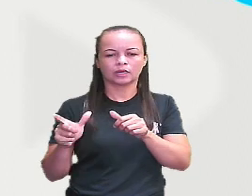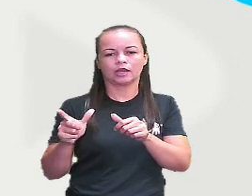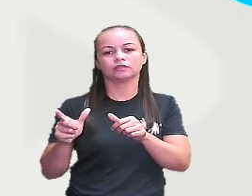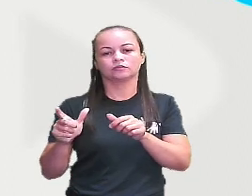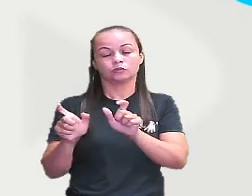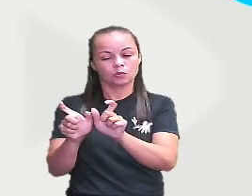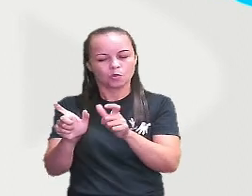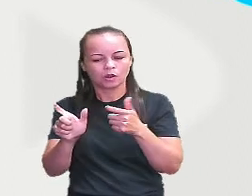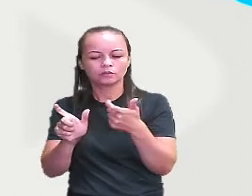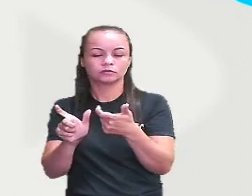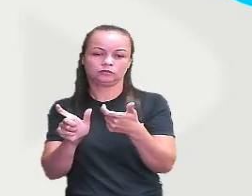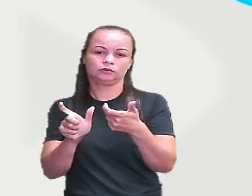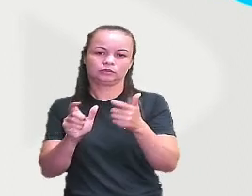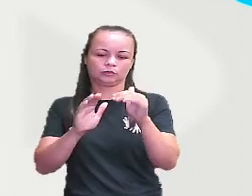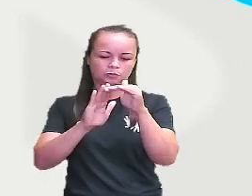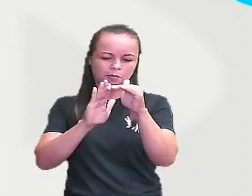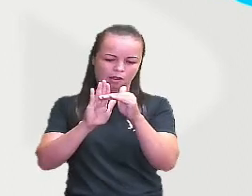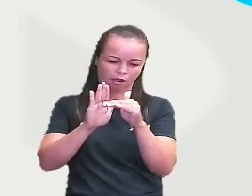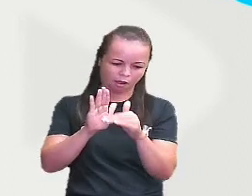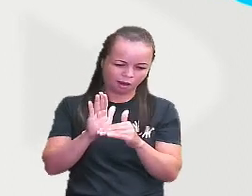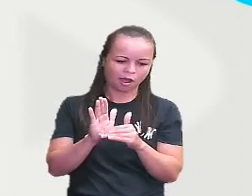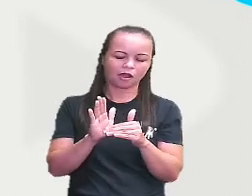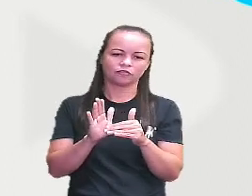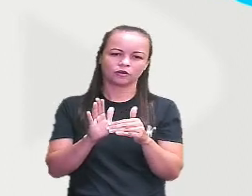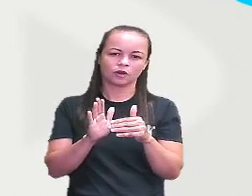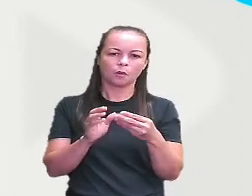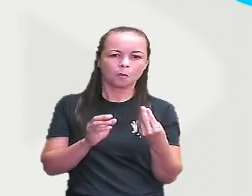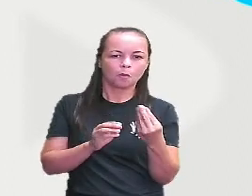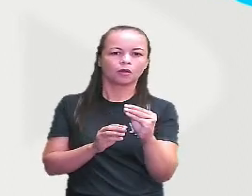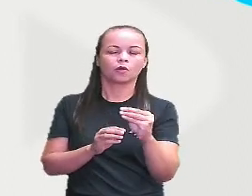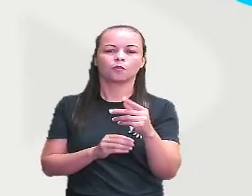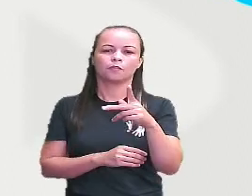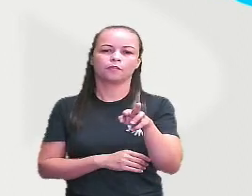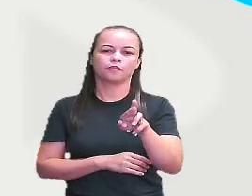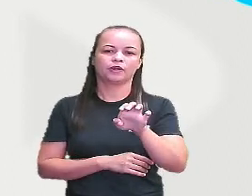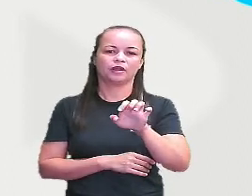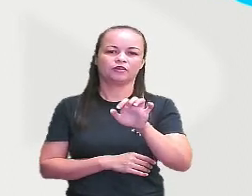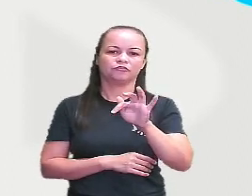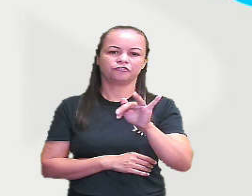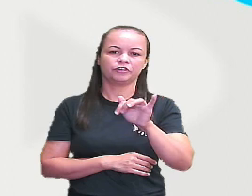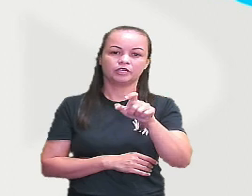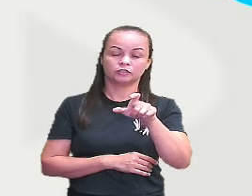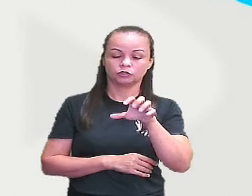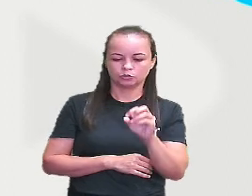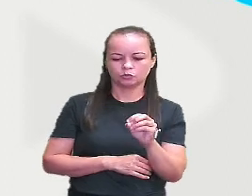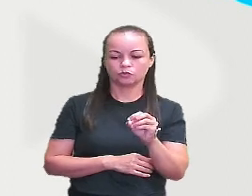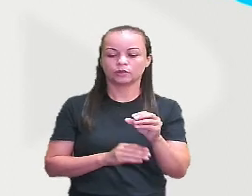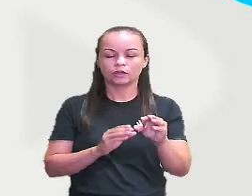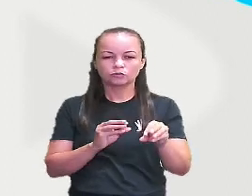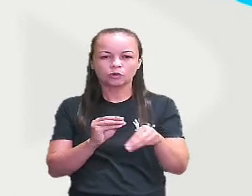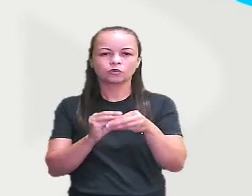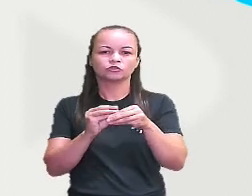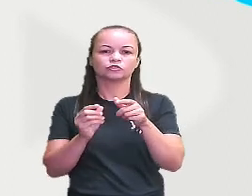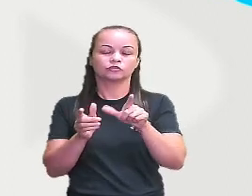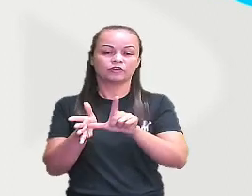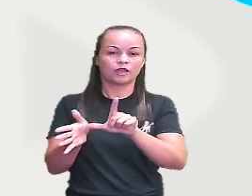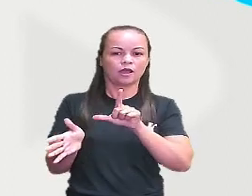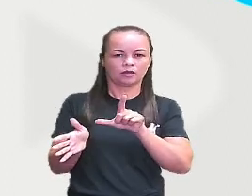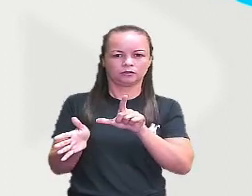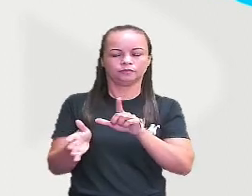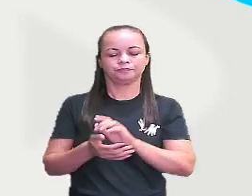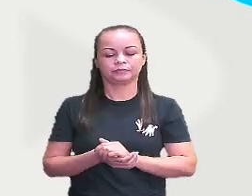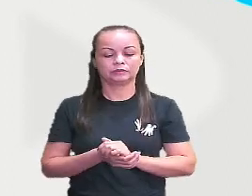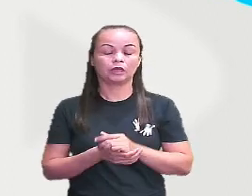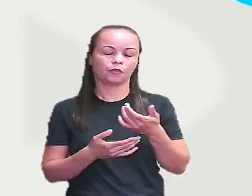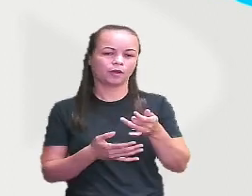antônimos das palavras abaixo, acrescentando um prefixo, que são aquelas letrinhas que vêm antes da palavra, tá? Então,